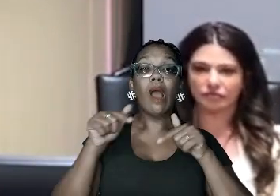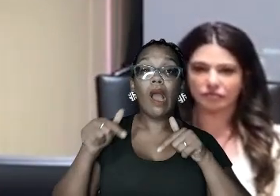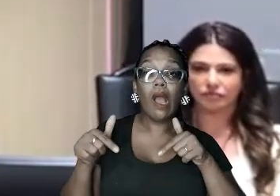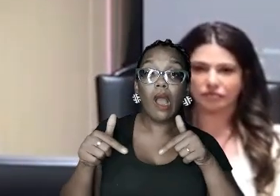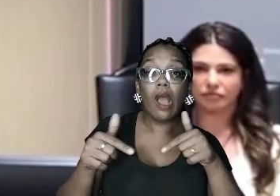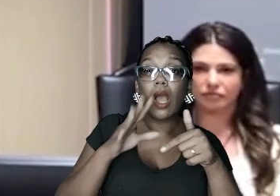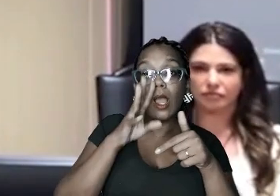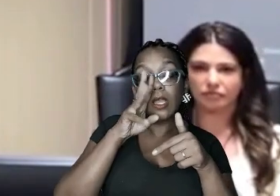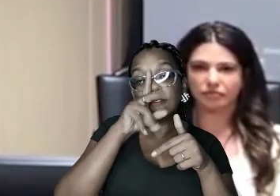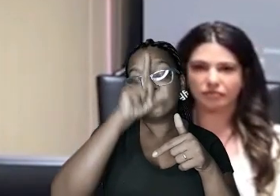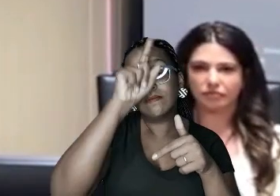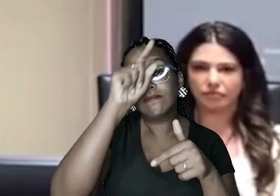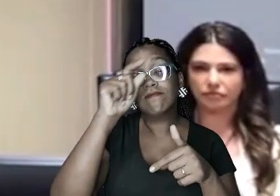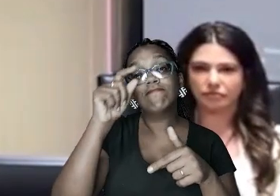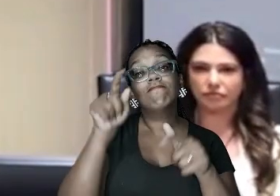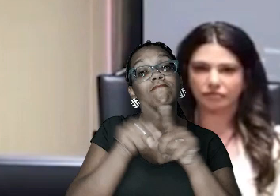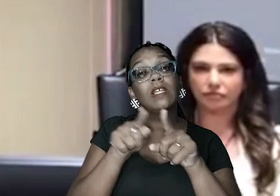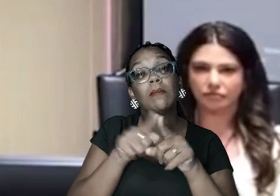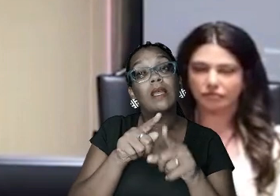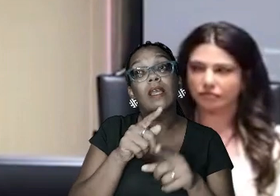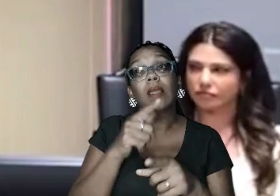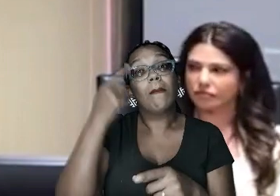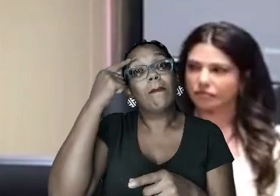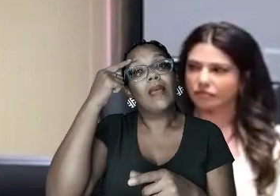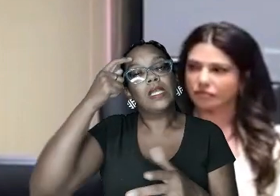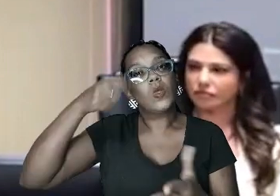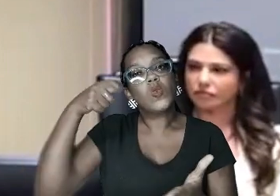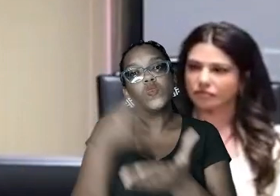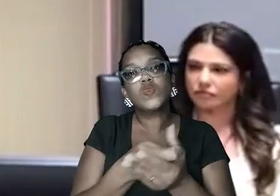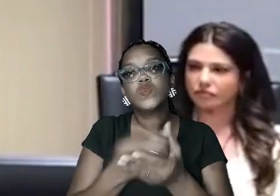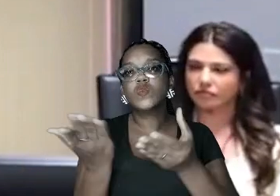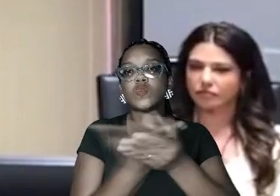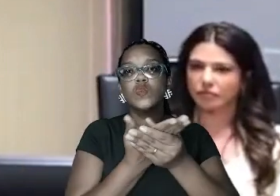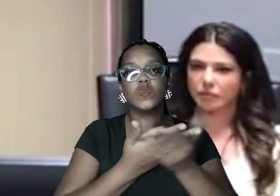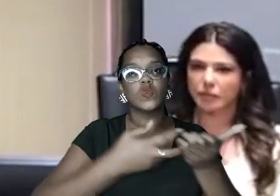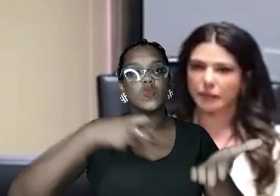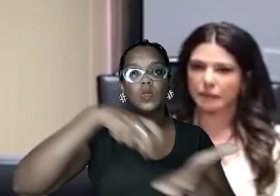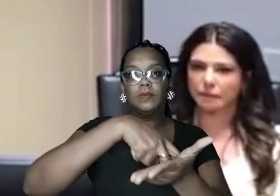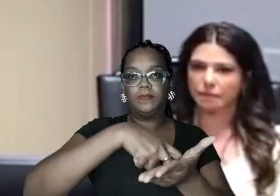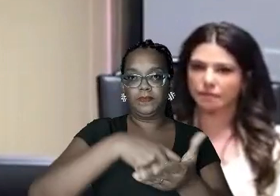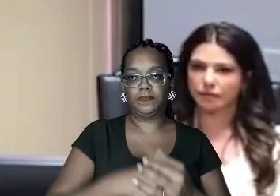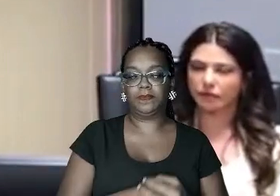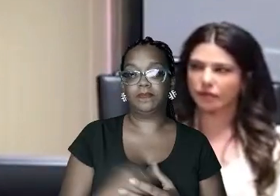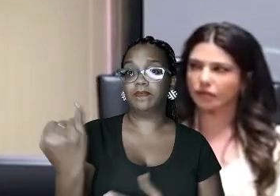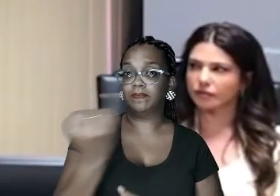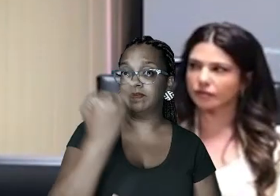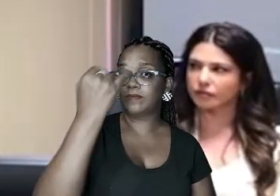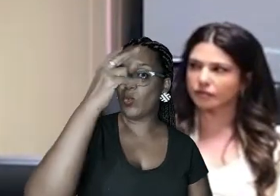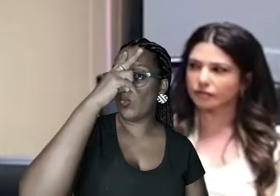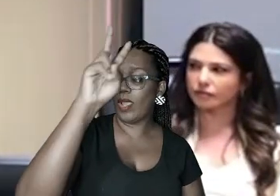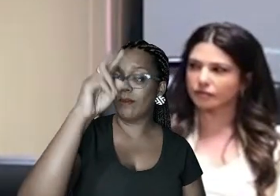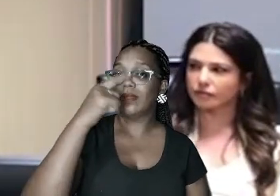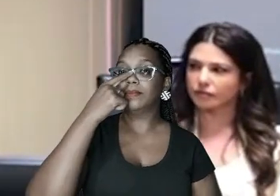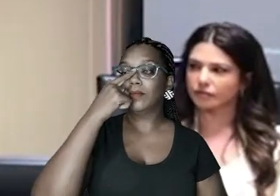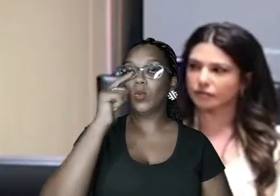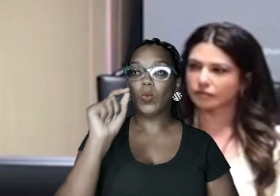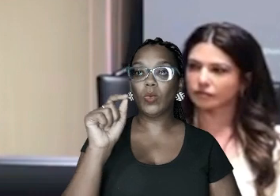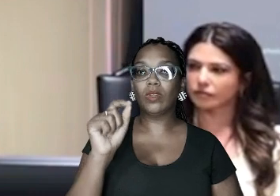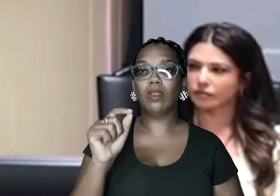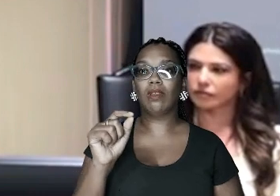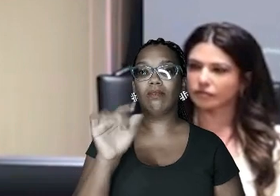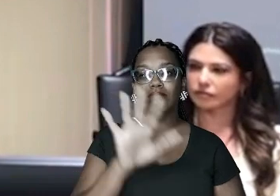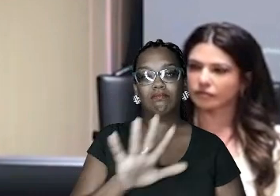um péssimo Conselheiro qualquer atitude ainda mais atitude em seio punitivo então é importante lembrar